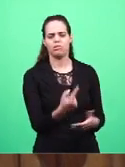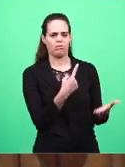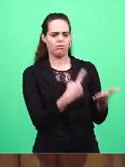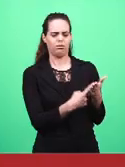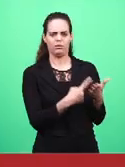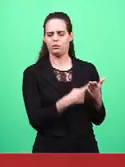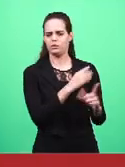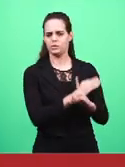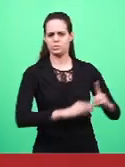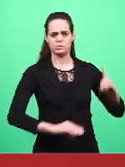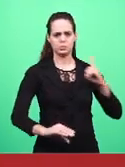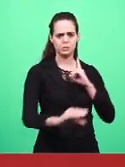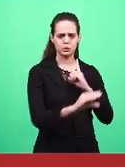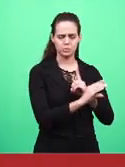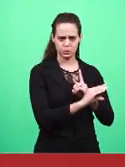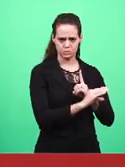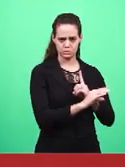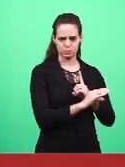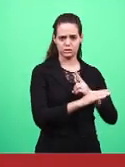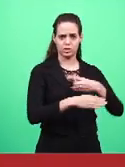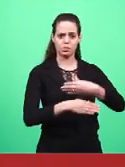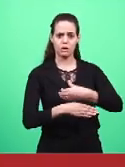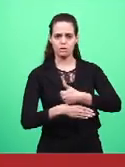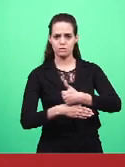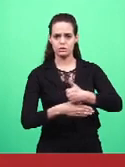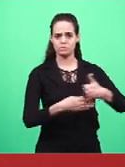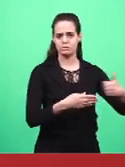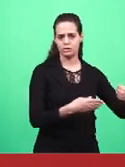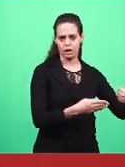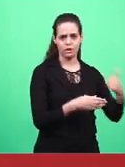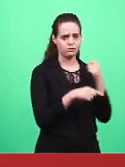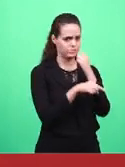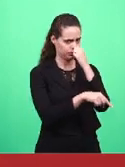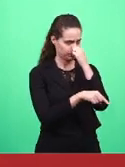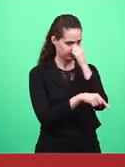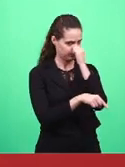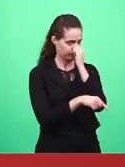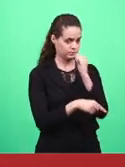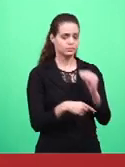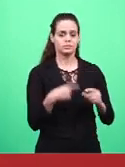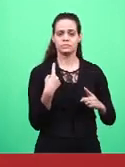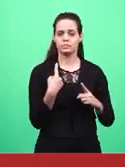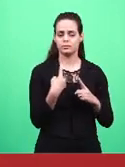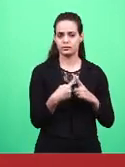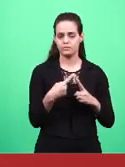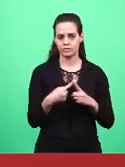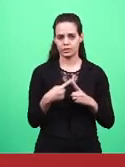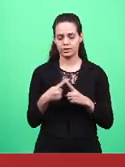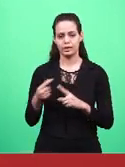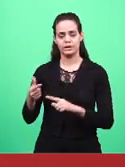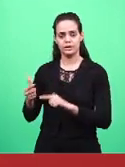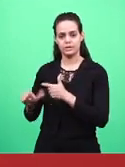moral, porque importava que eles casassem com judeus.